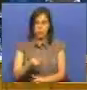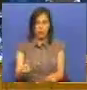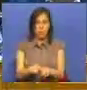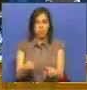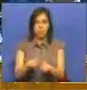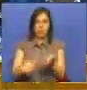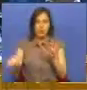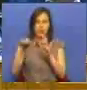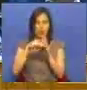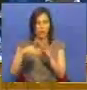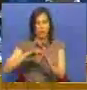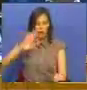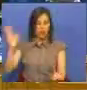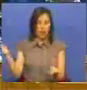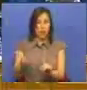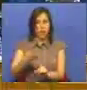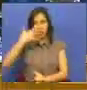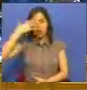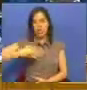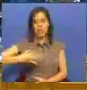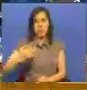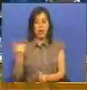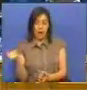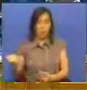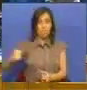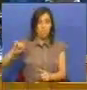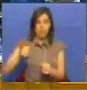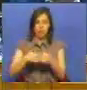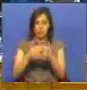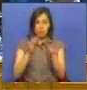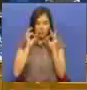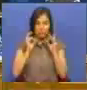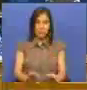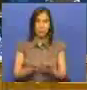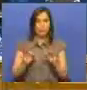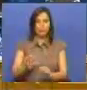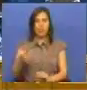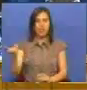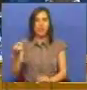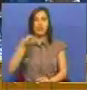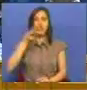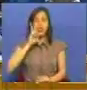como estatuto disciplinar, é a indisciplina total das